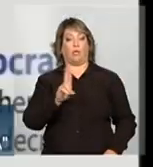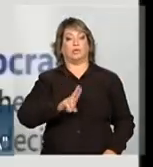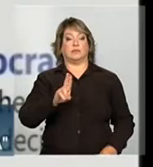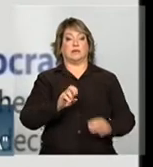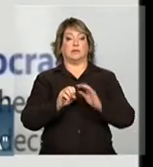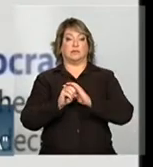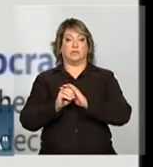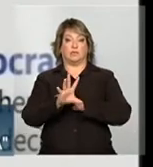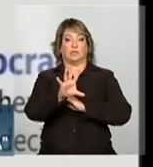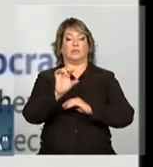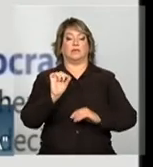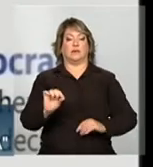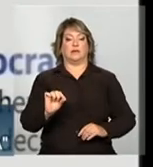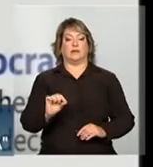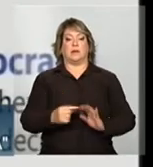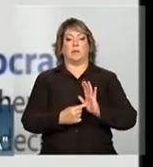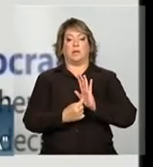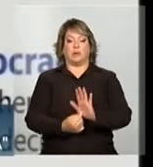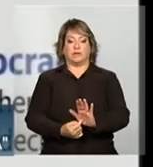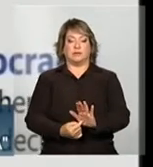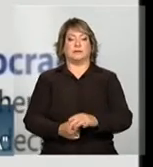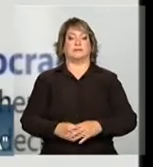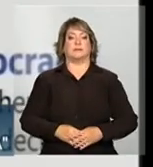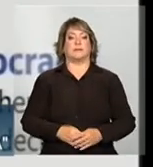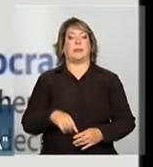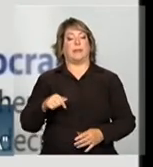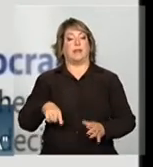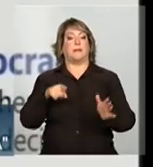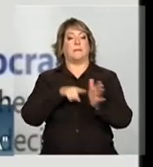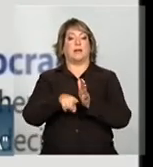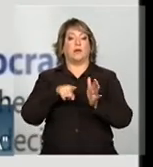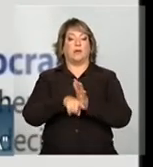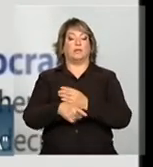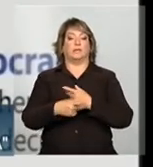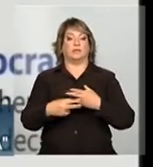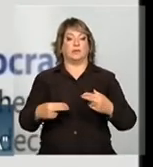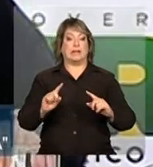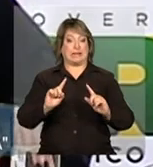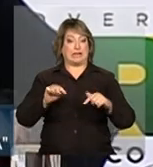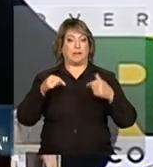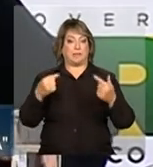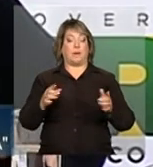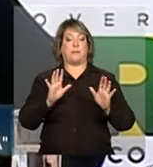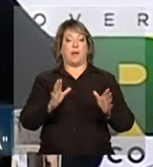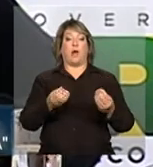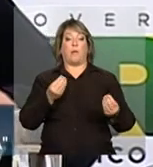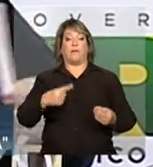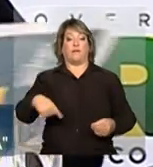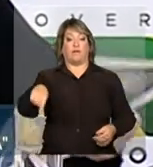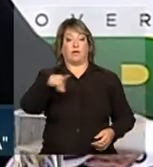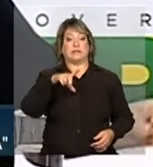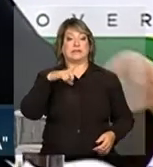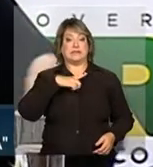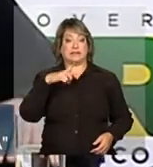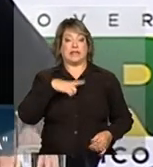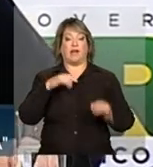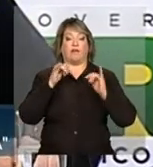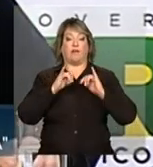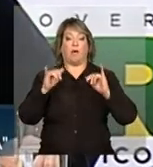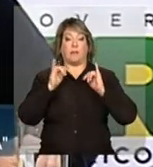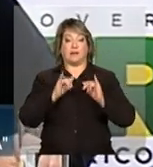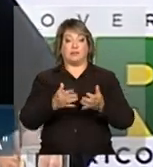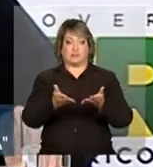slides e as perguntas virão depois, mas, como vocês têm as informações à